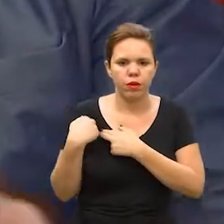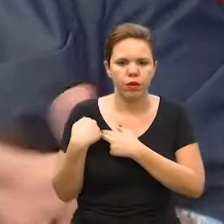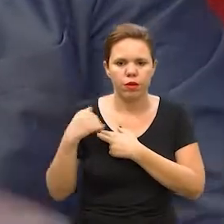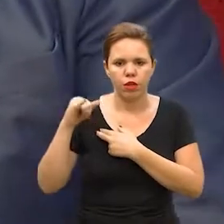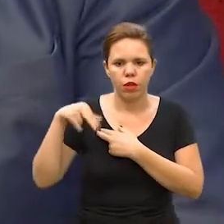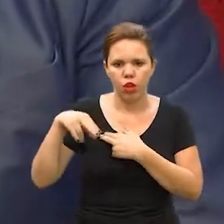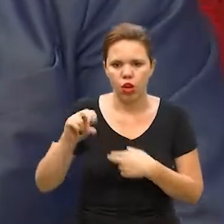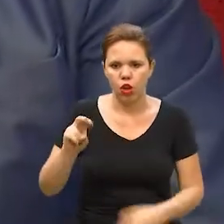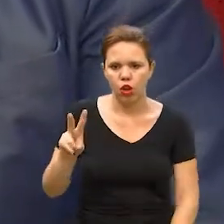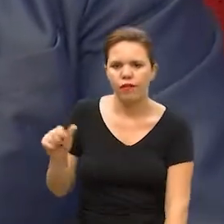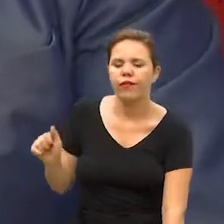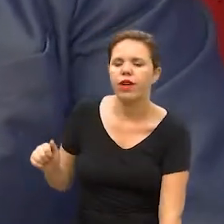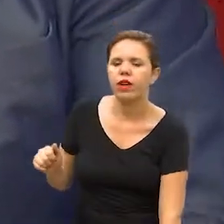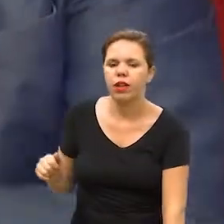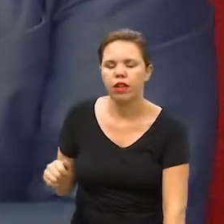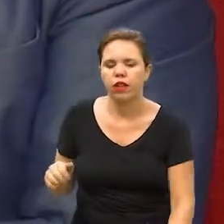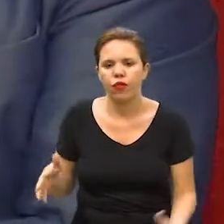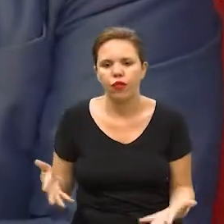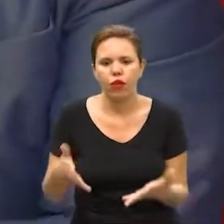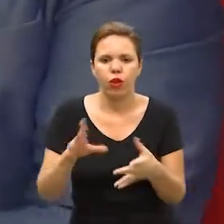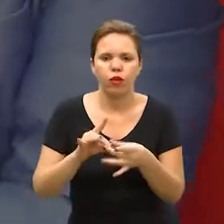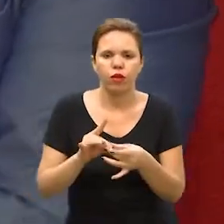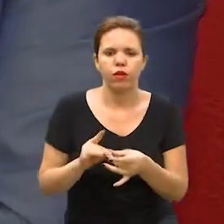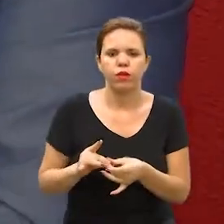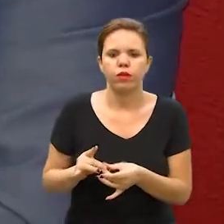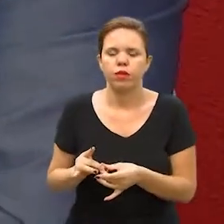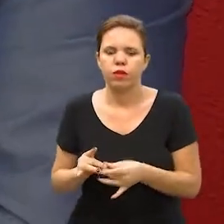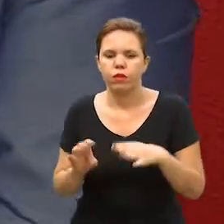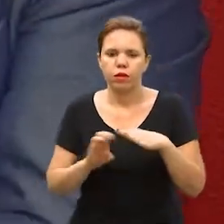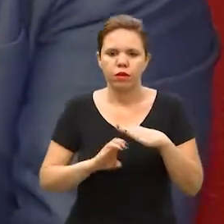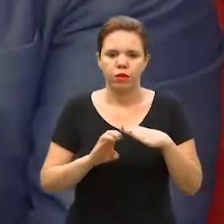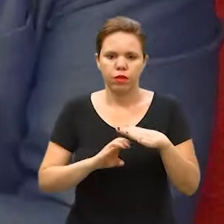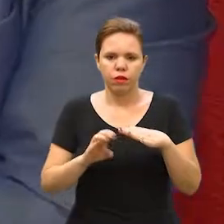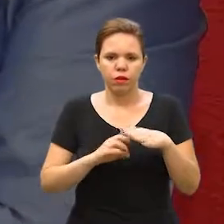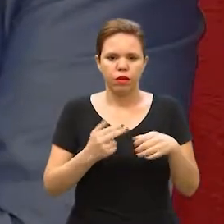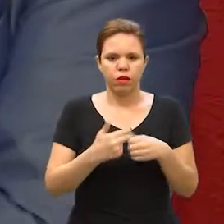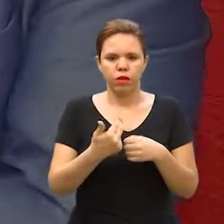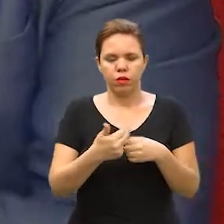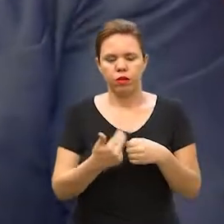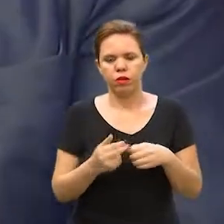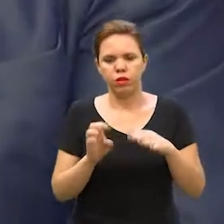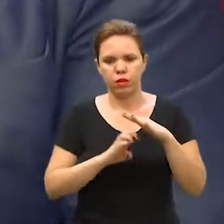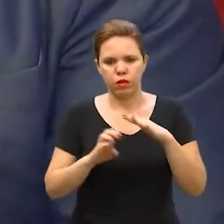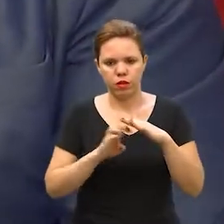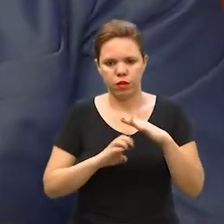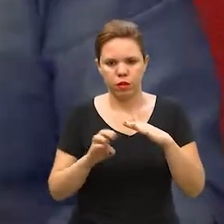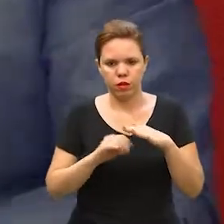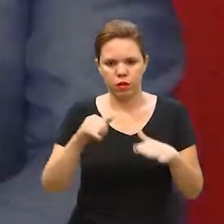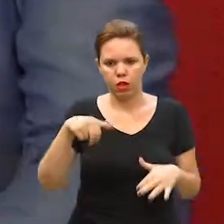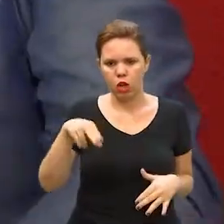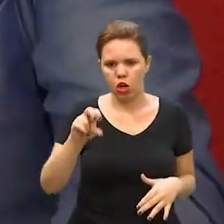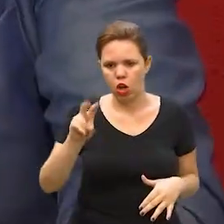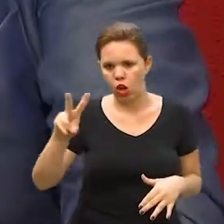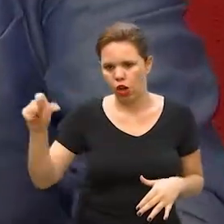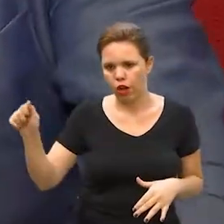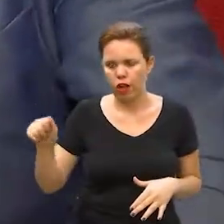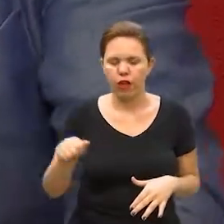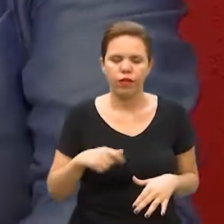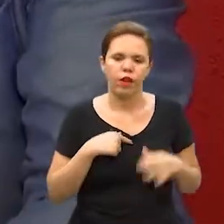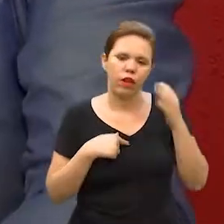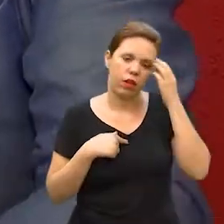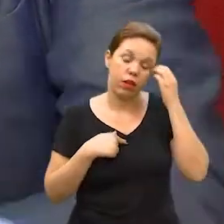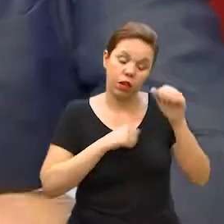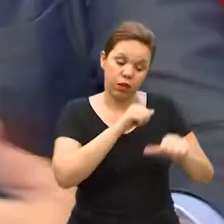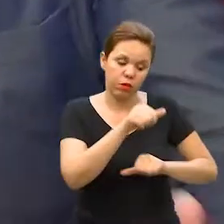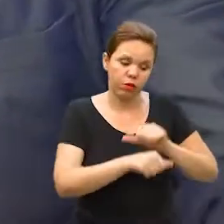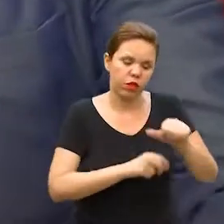Enova ajudar a fomentar, e daí essa ligação das empresas, Unicamp, empresas Inova. Além do impacto direto,